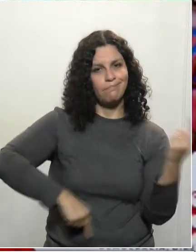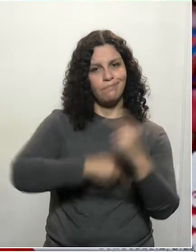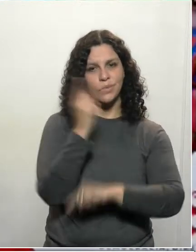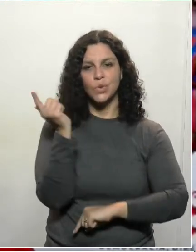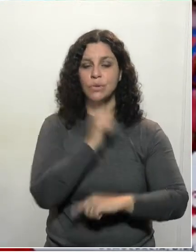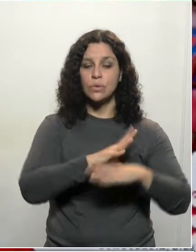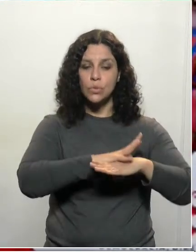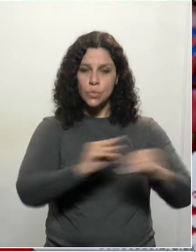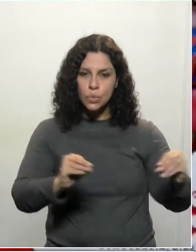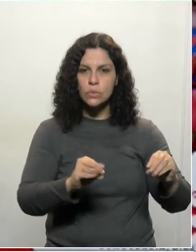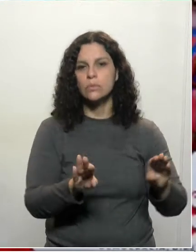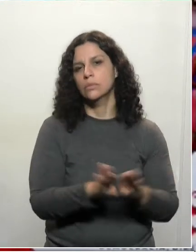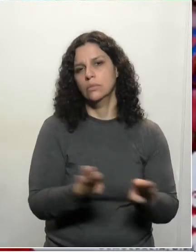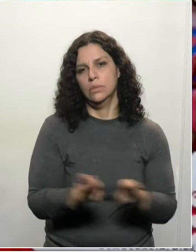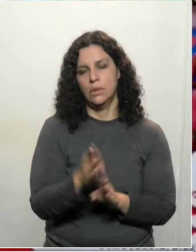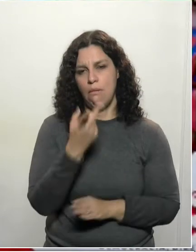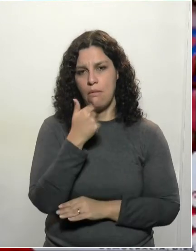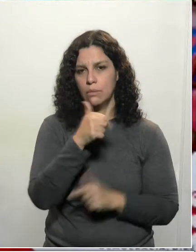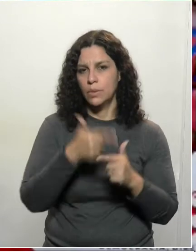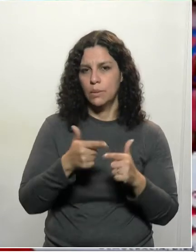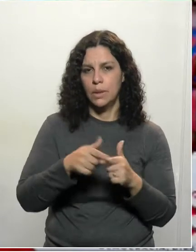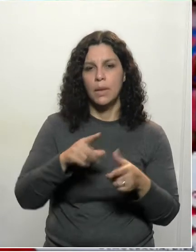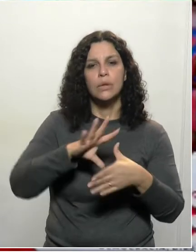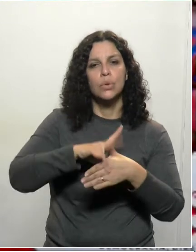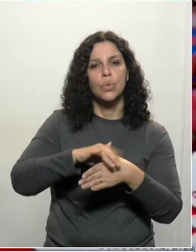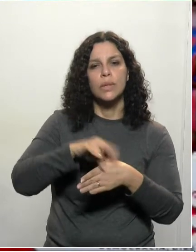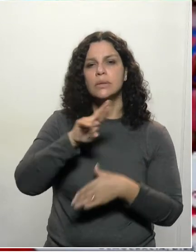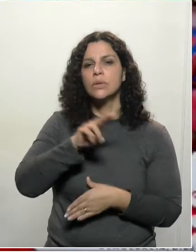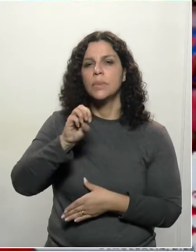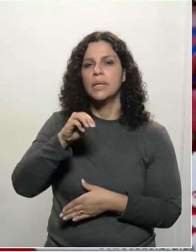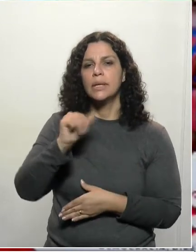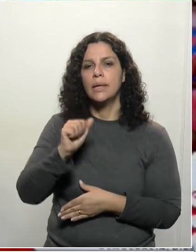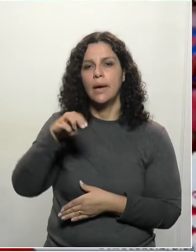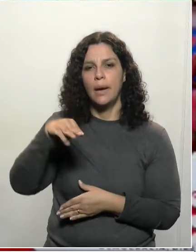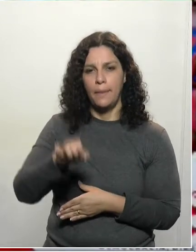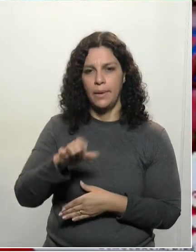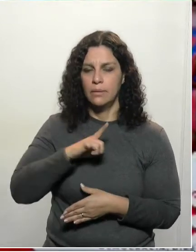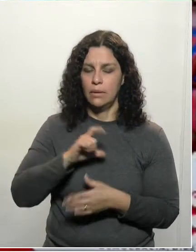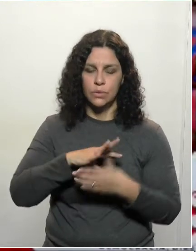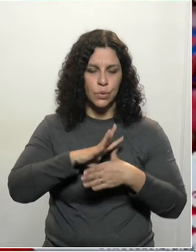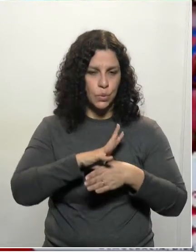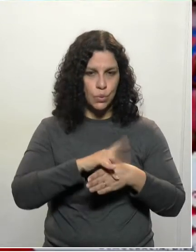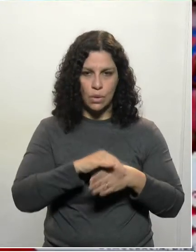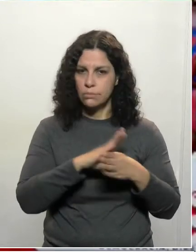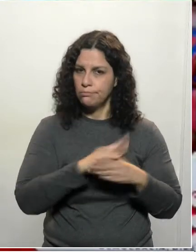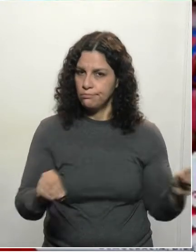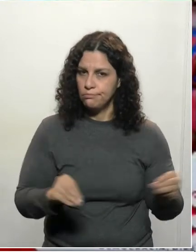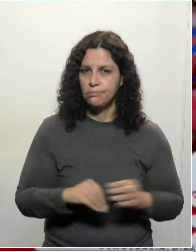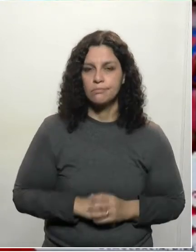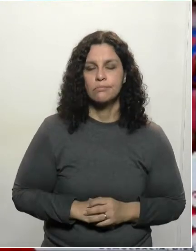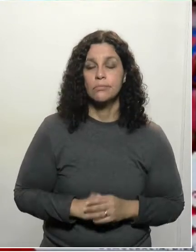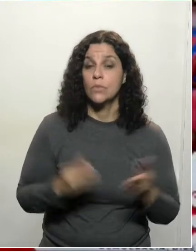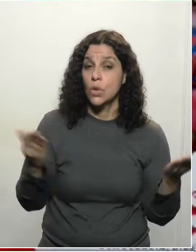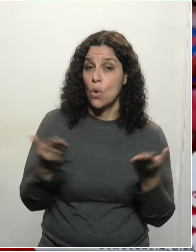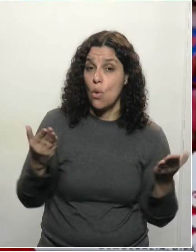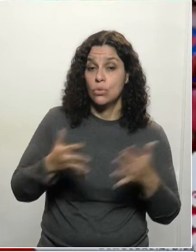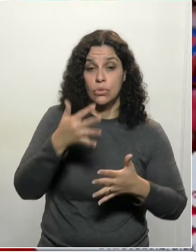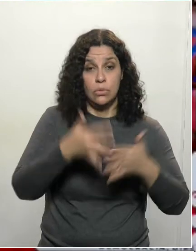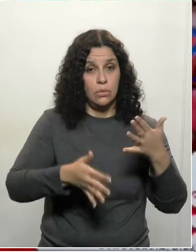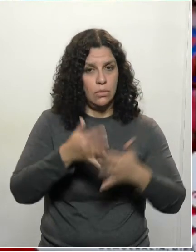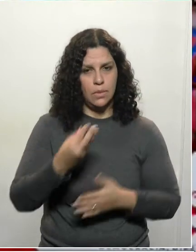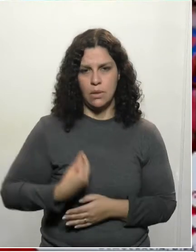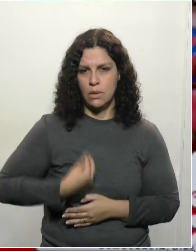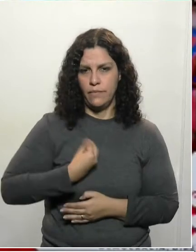da cura desse problema, da cura da AME, dessa doença, então, que hoje está